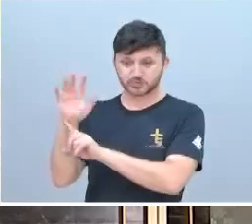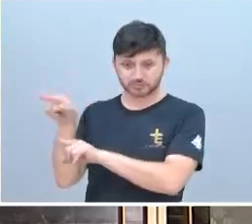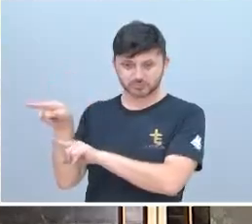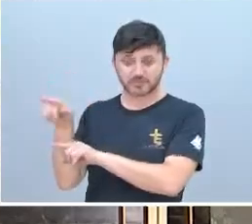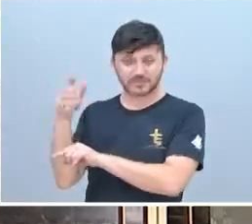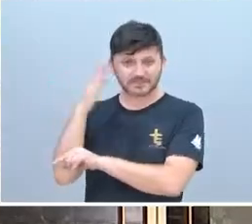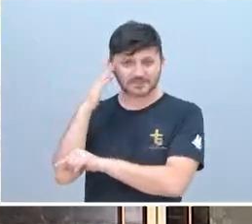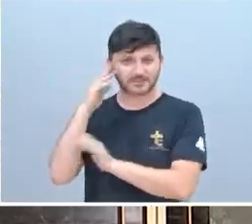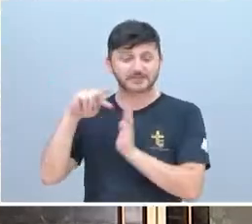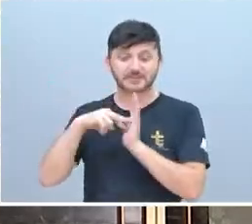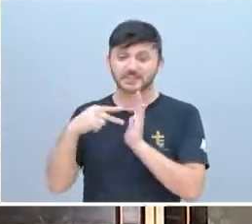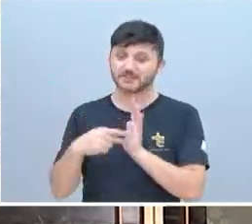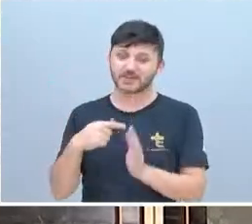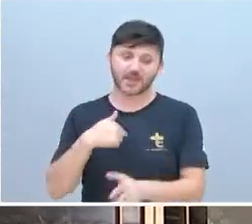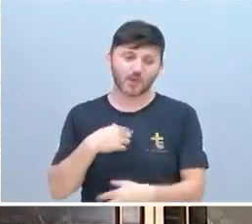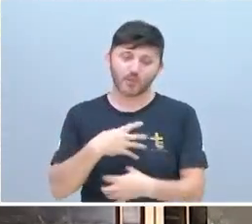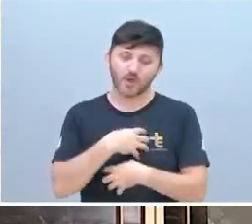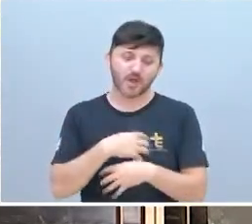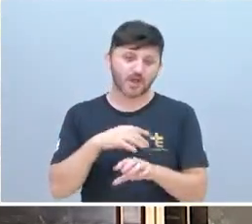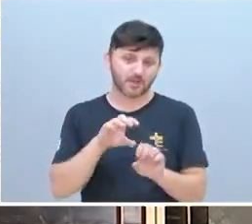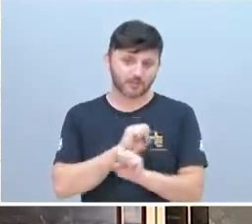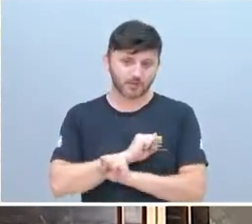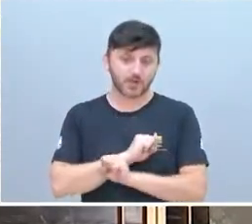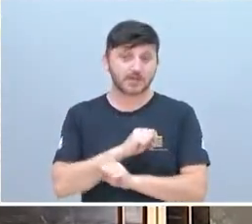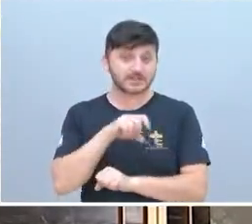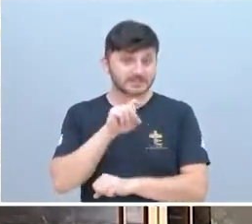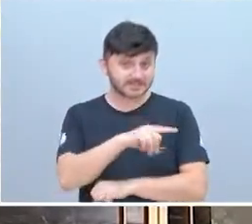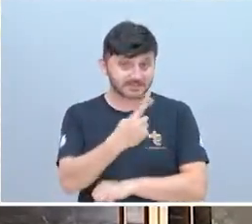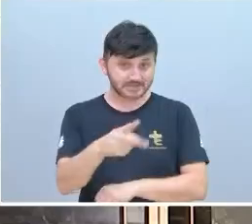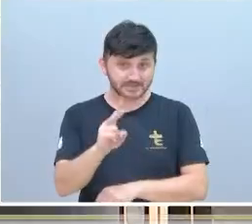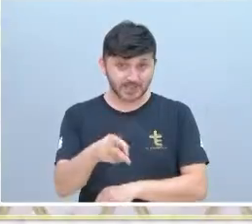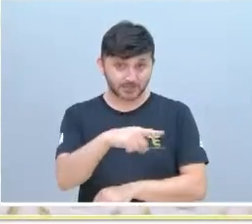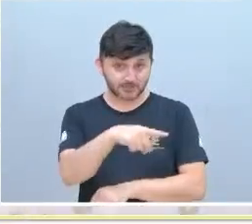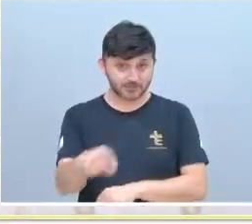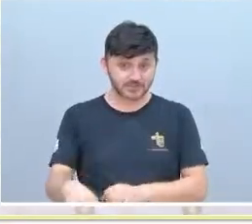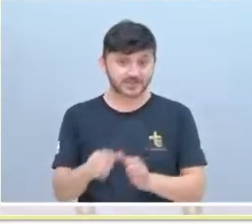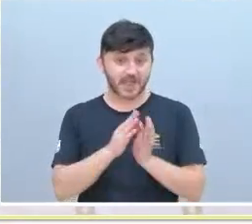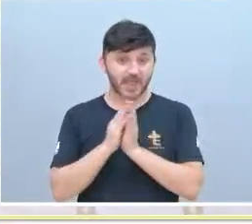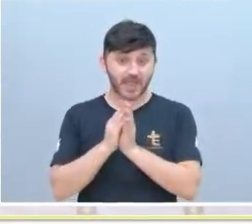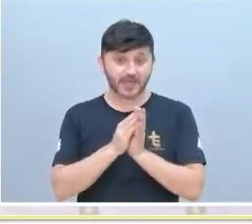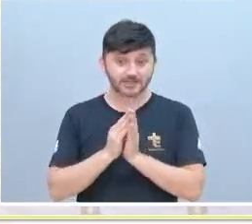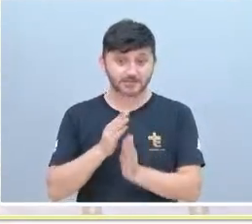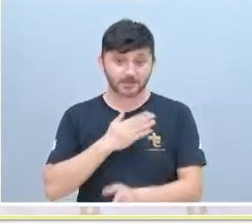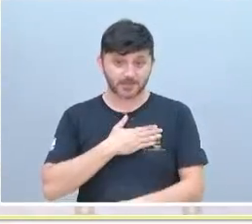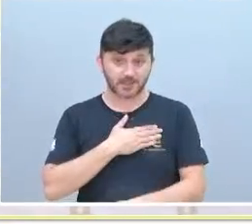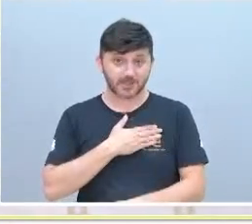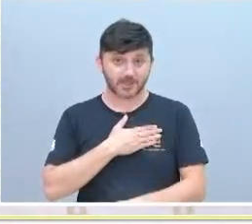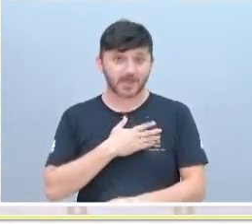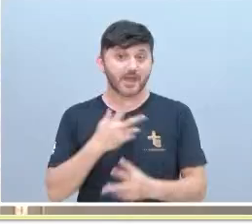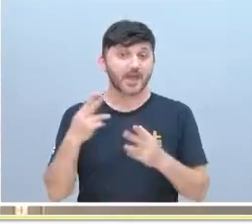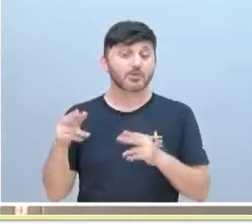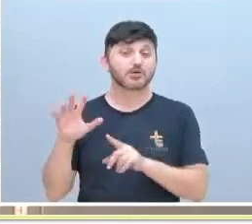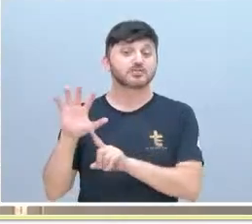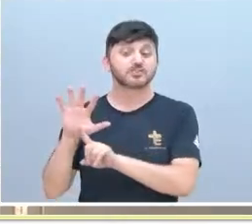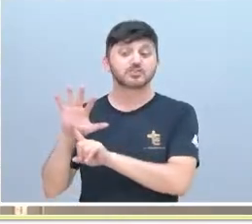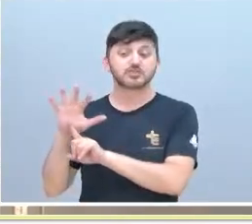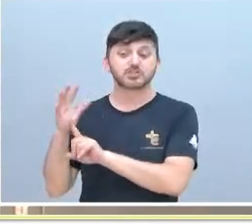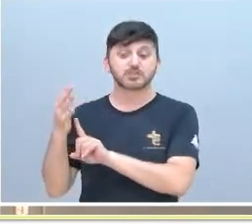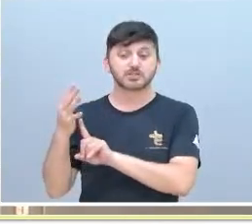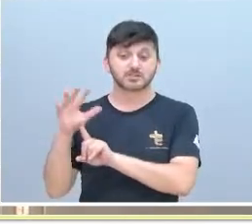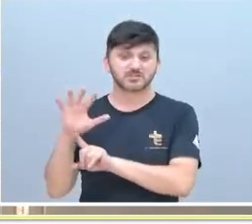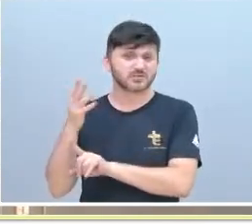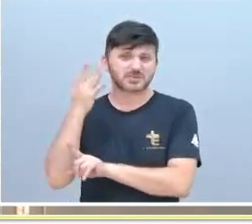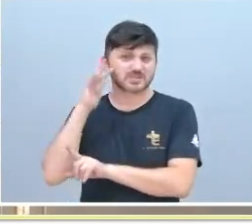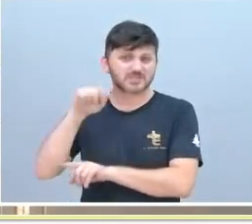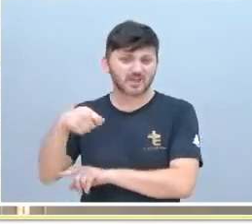que cada vez que você reza, que seja um glória ao Pai para mim, você está sendo um girassol na minha vida. Cada